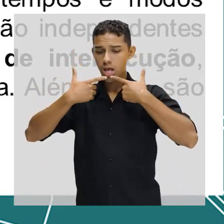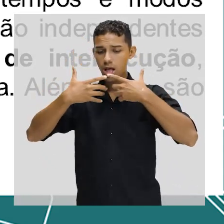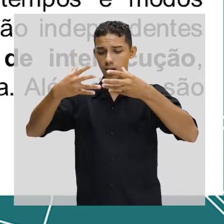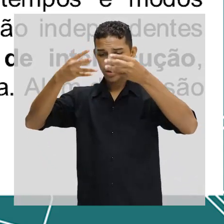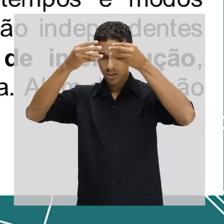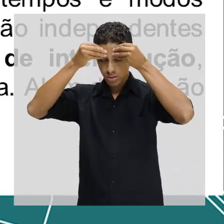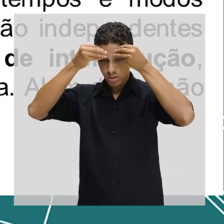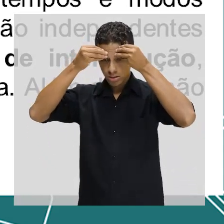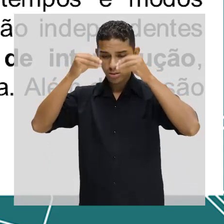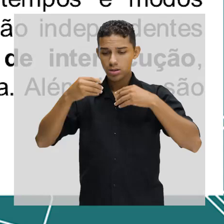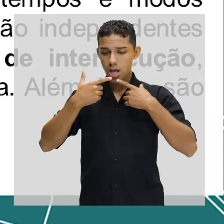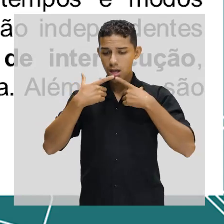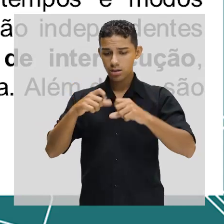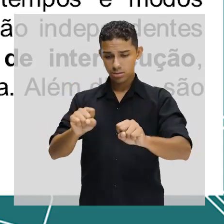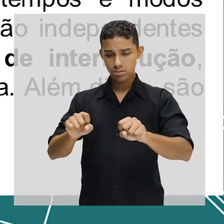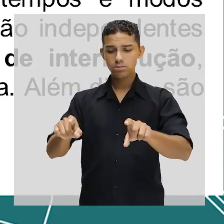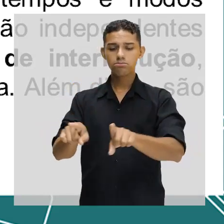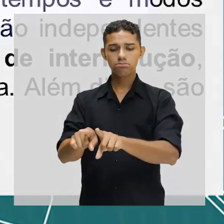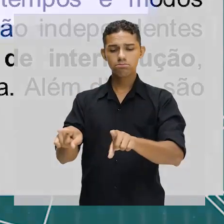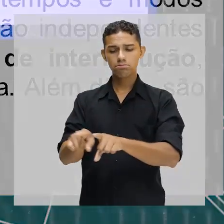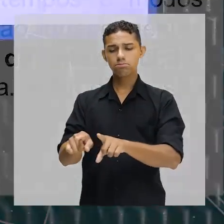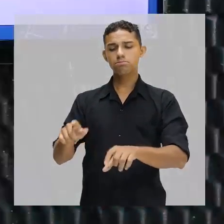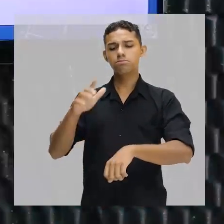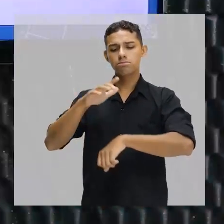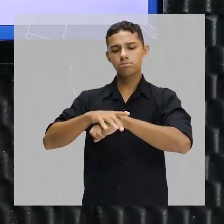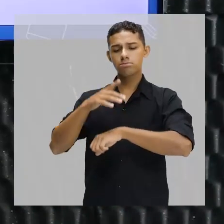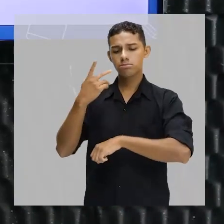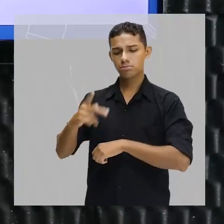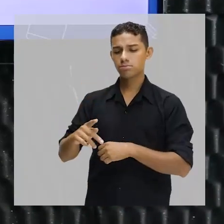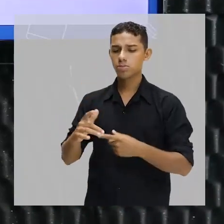gramatical predominante, os tempos e os modos